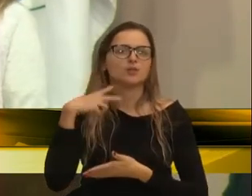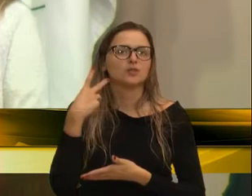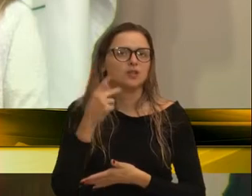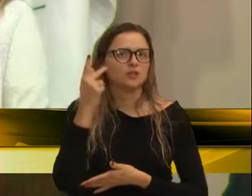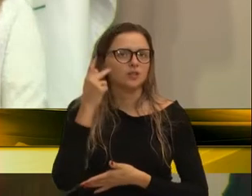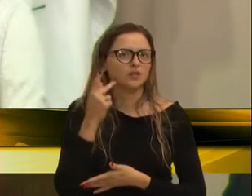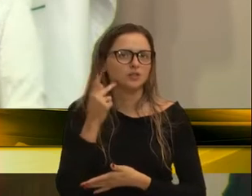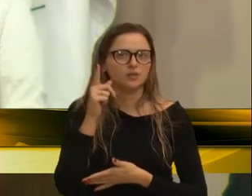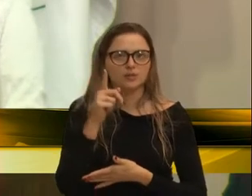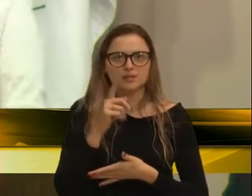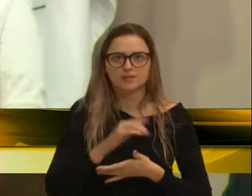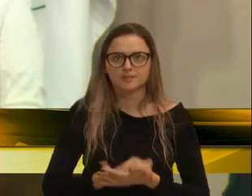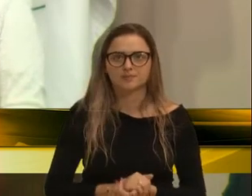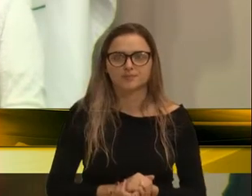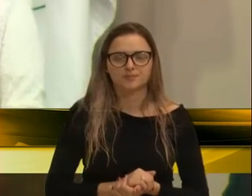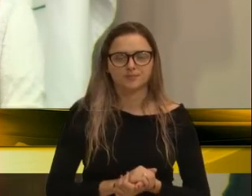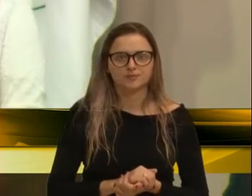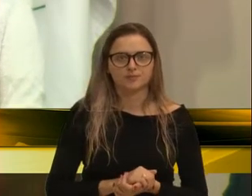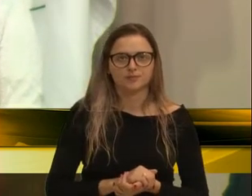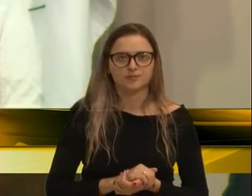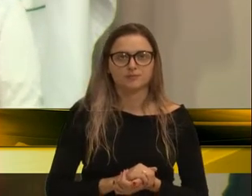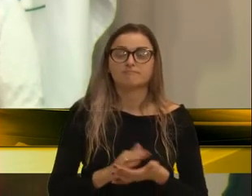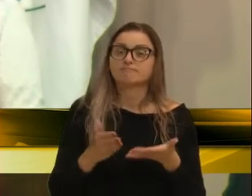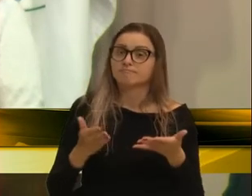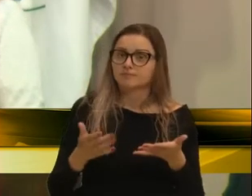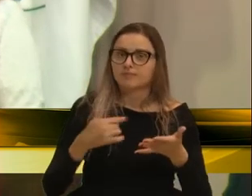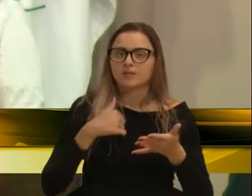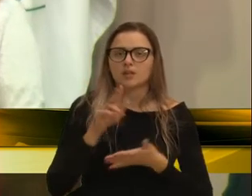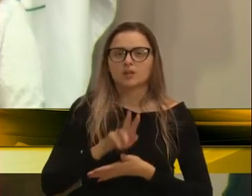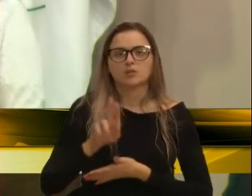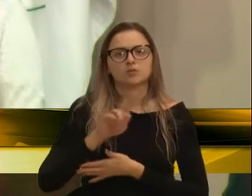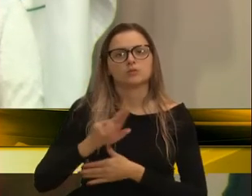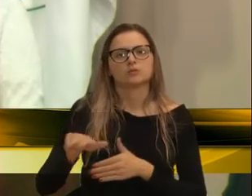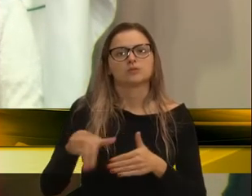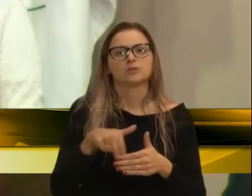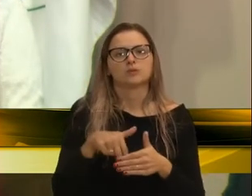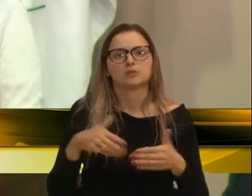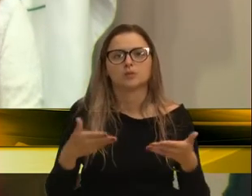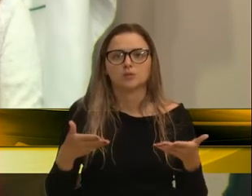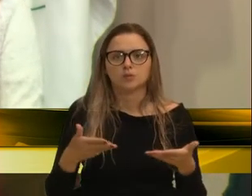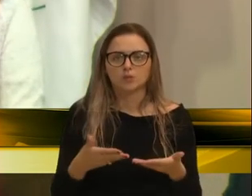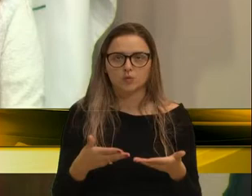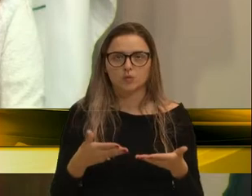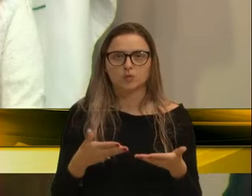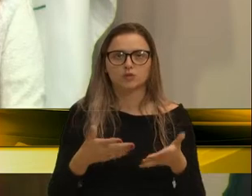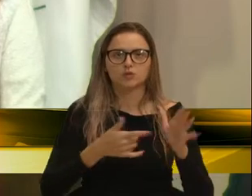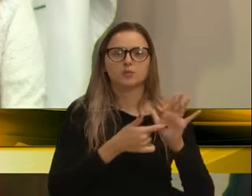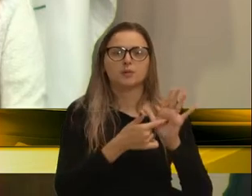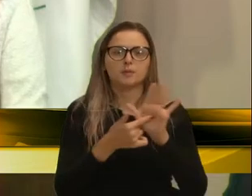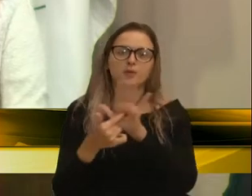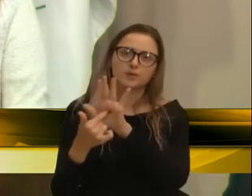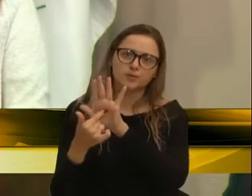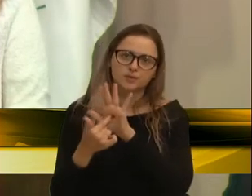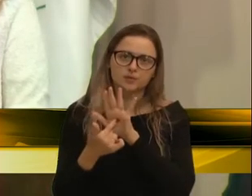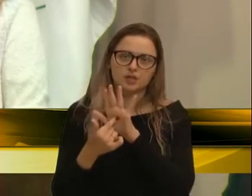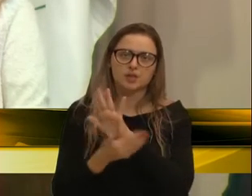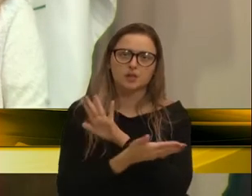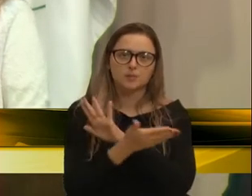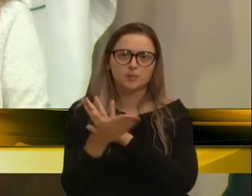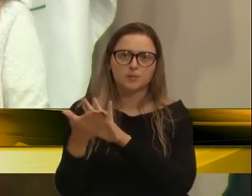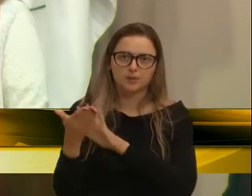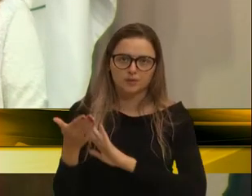Renato Nunes. E eu ocupo o espaço de hoje para apresentar aos senhores